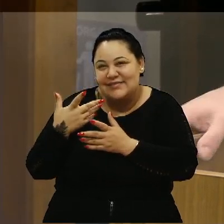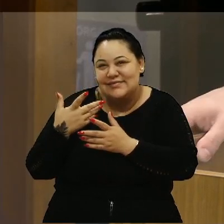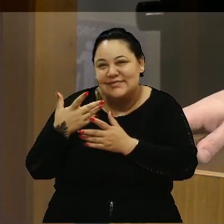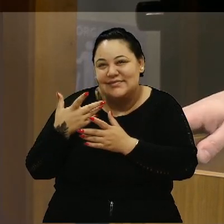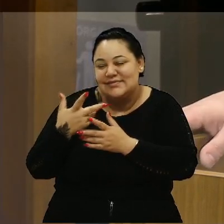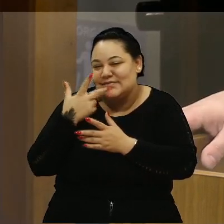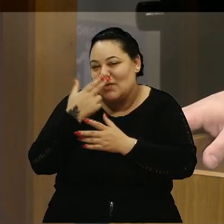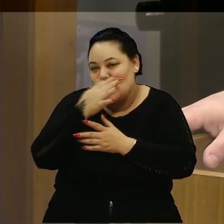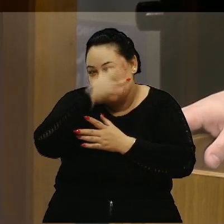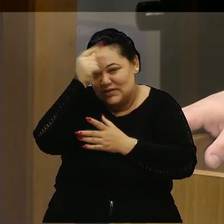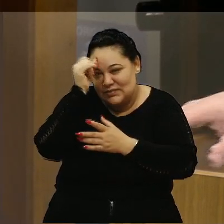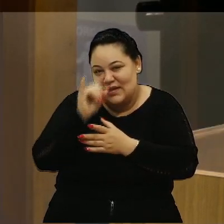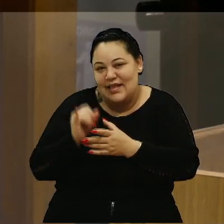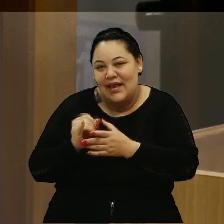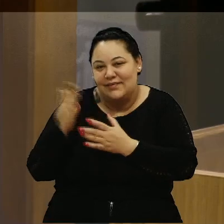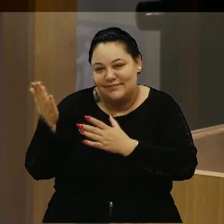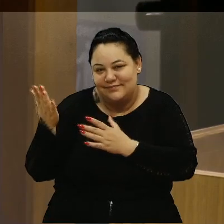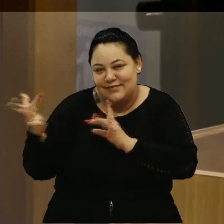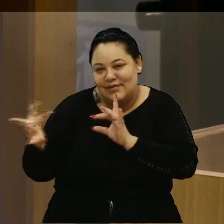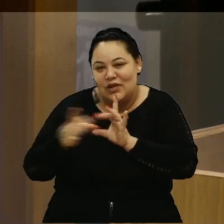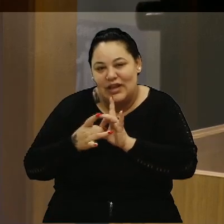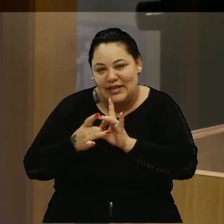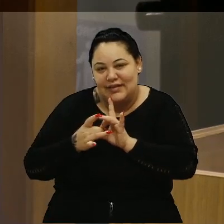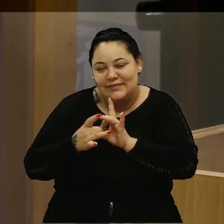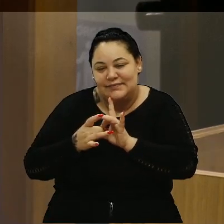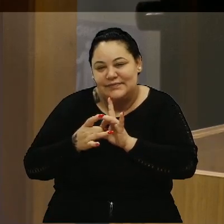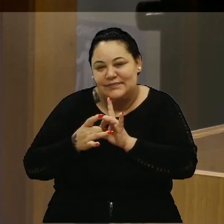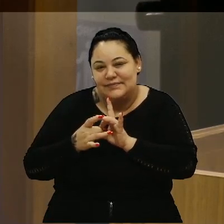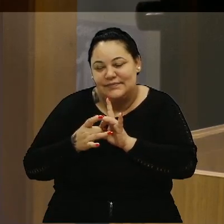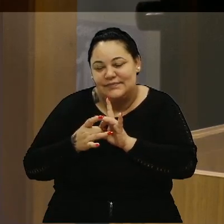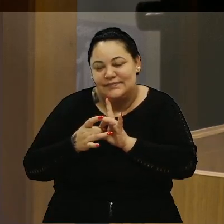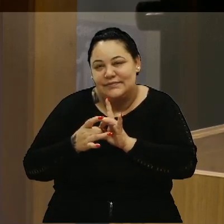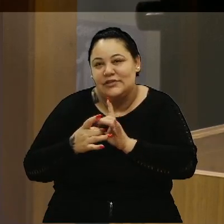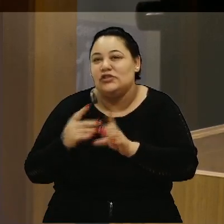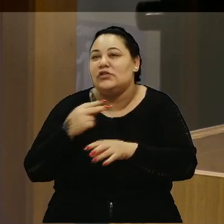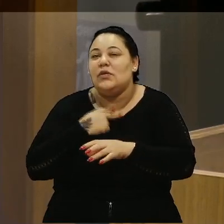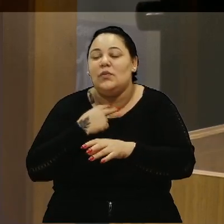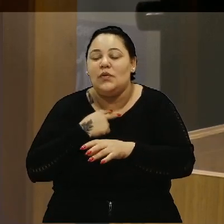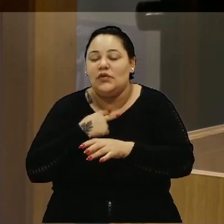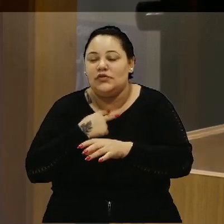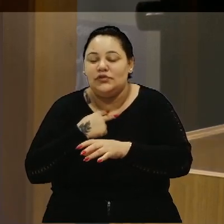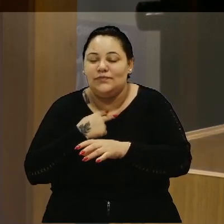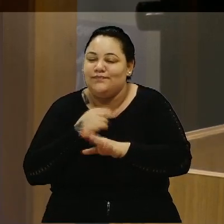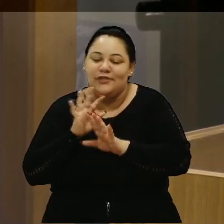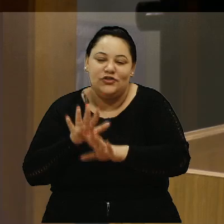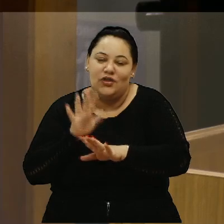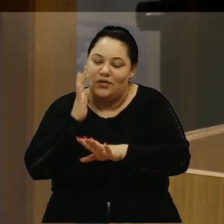com municípios da Itália. Então, não podemos deixar que isso ocorra. É